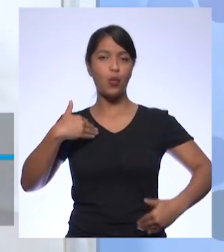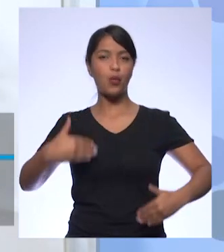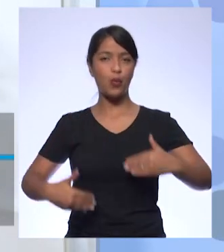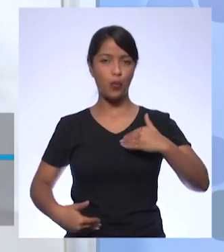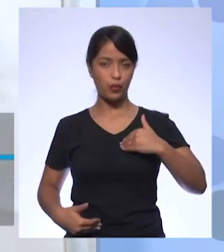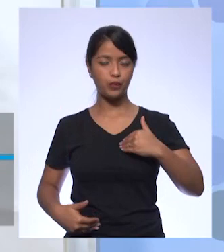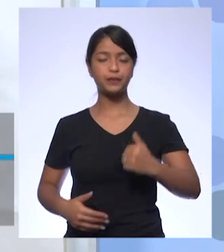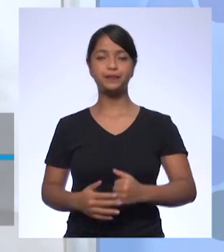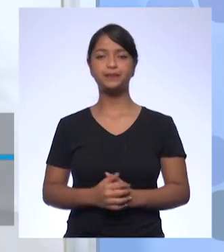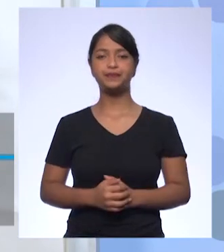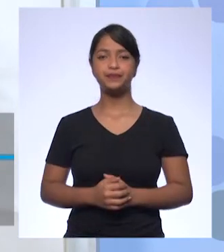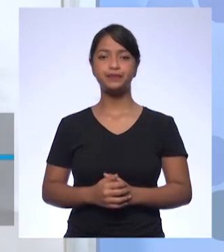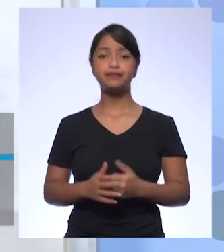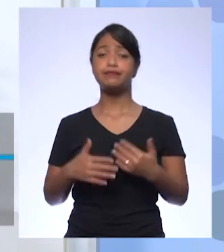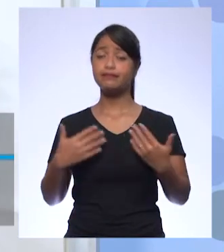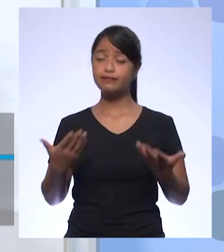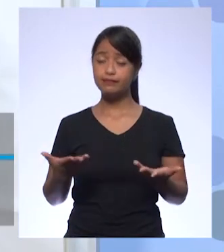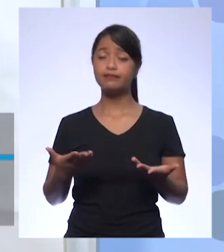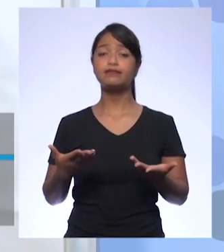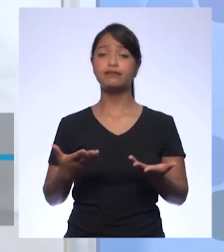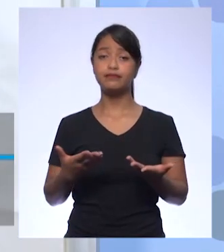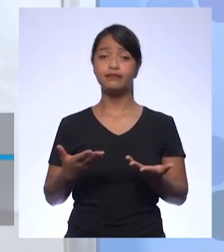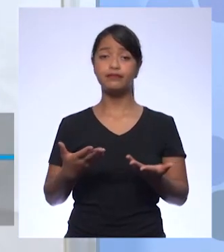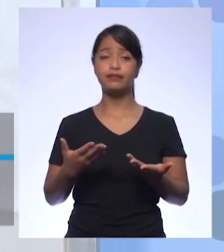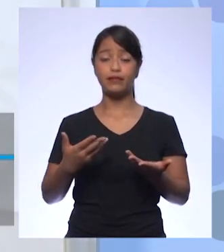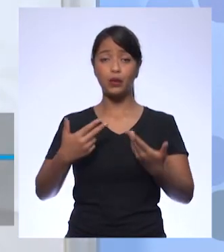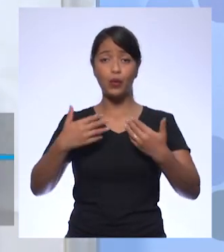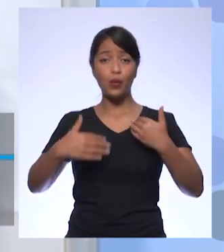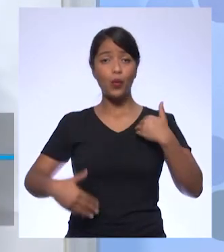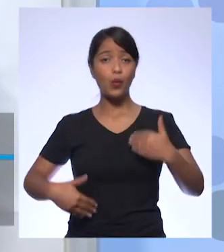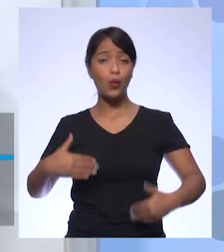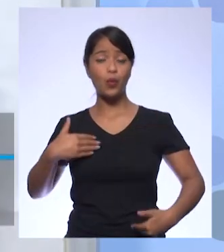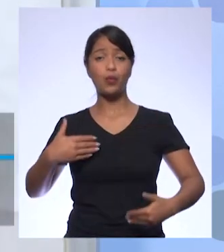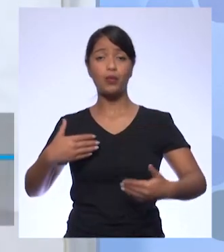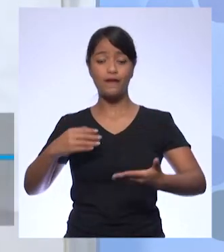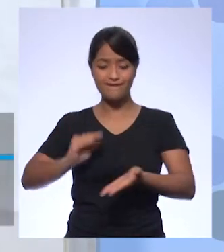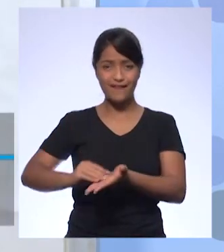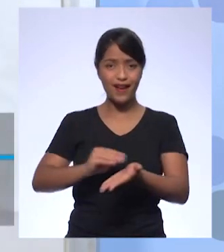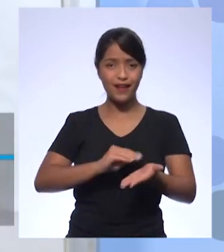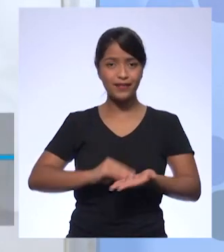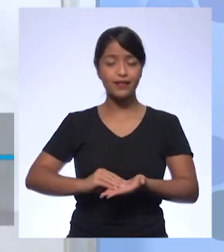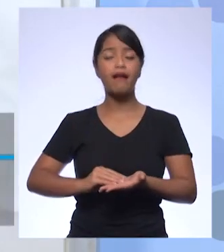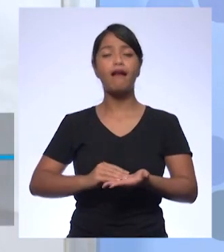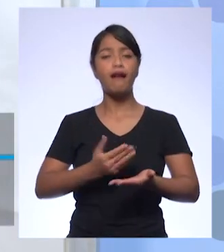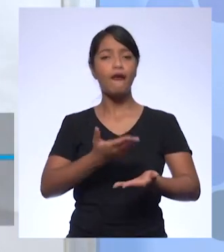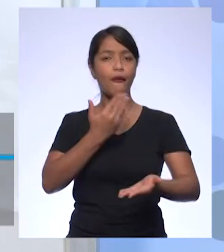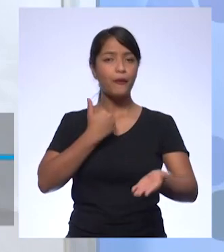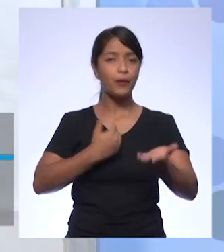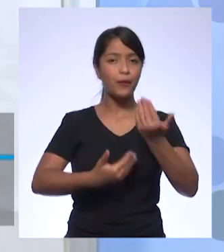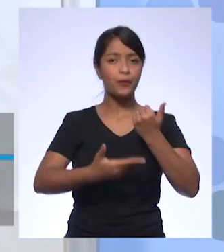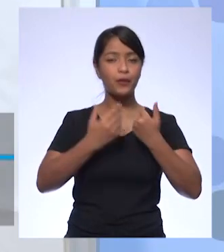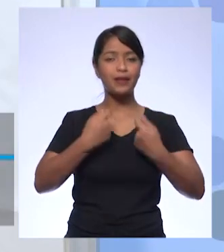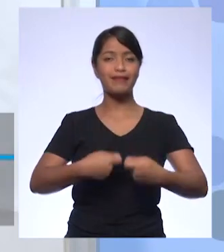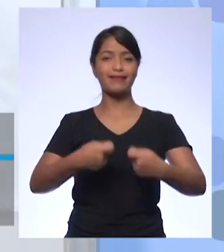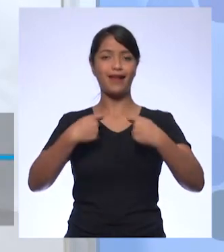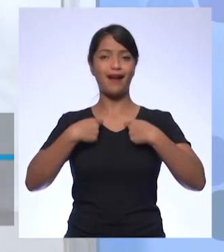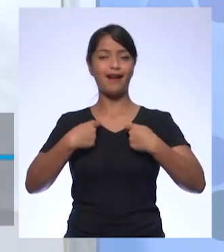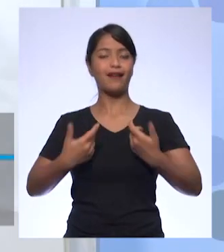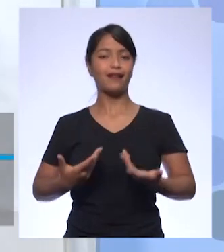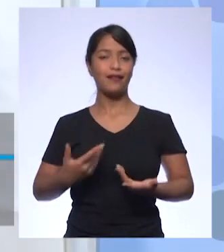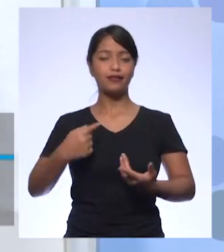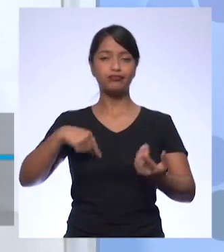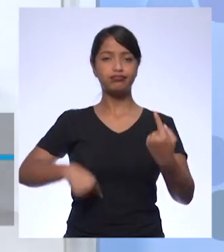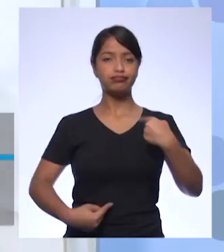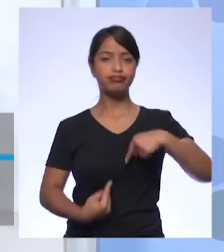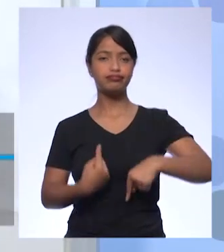bom? Então é para a gente poder aí repor, né, o que a gente gastou, tá bom? Sais minerais para manter o equilíbrio,